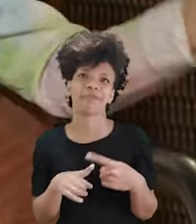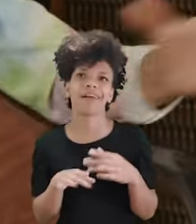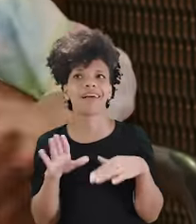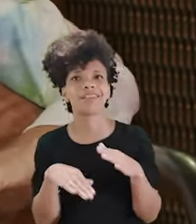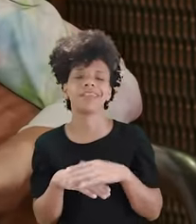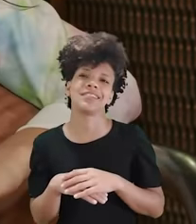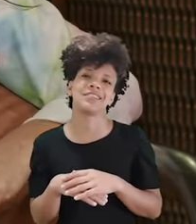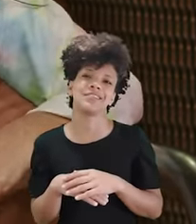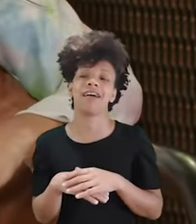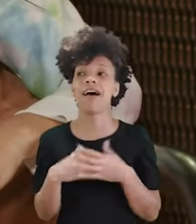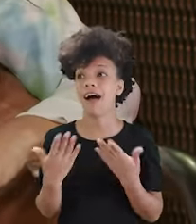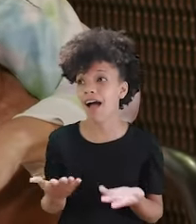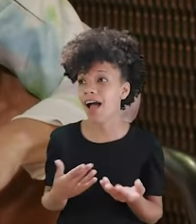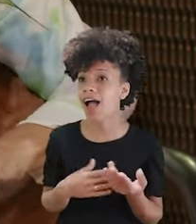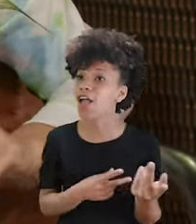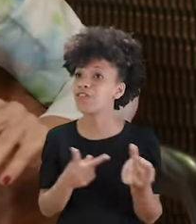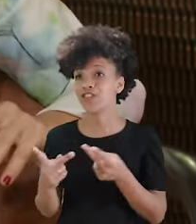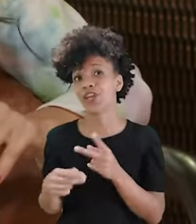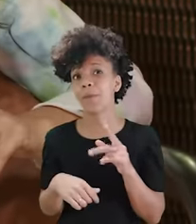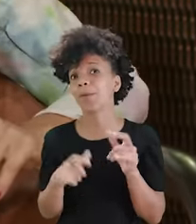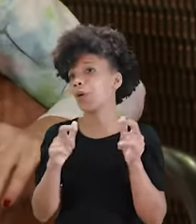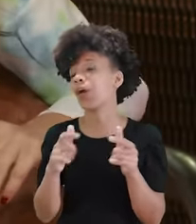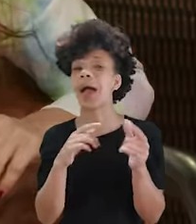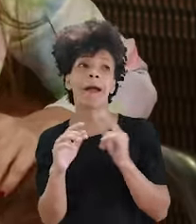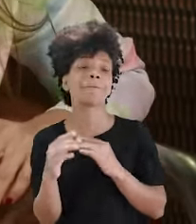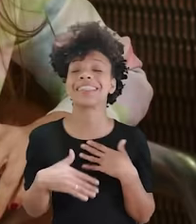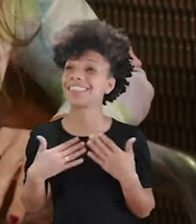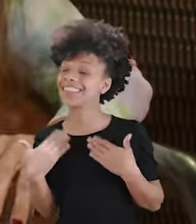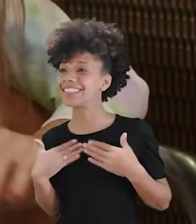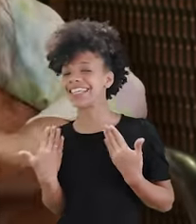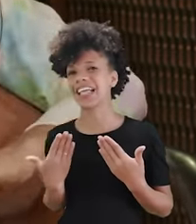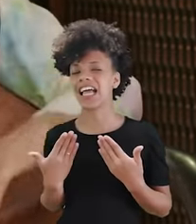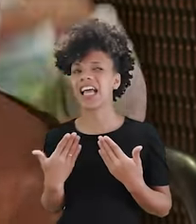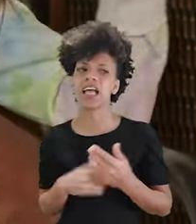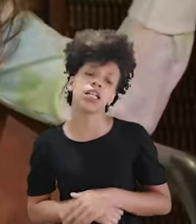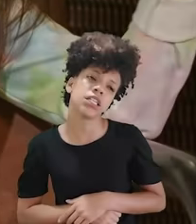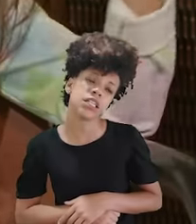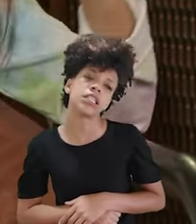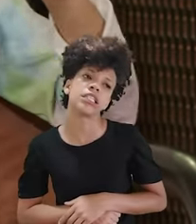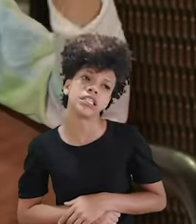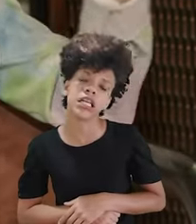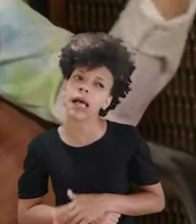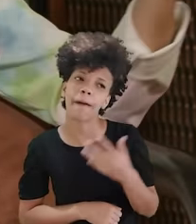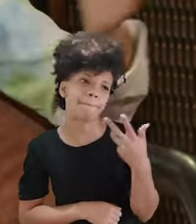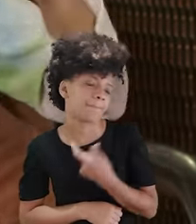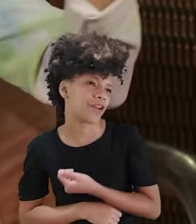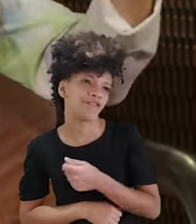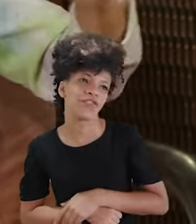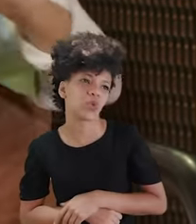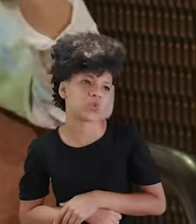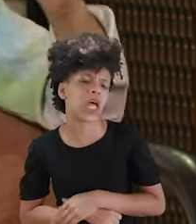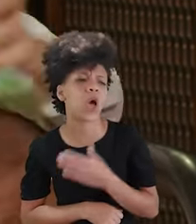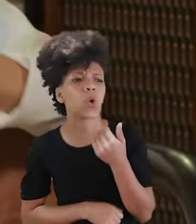quê Toda empolgada alguém falar eu falo aí é ótimo né eu comi lá não sei o quê não sei o quê aí não tem graça porque você